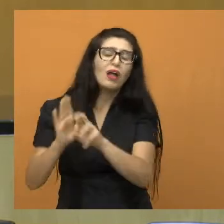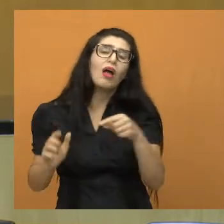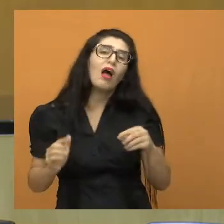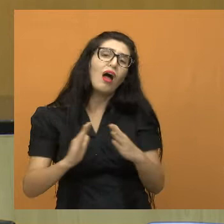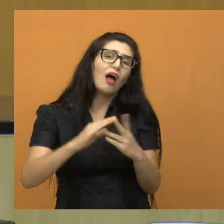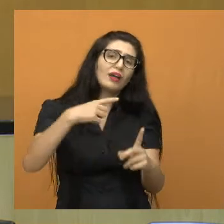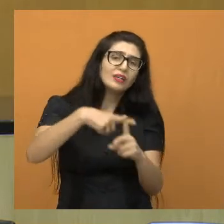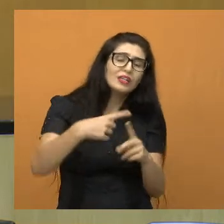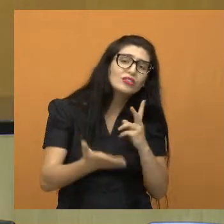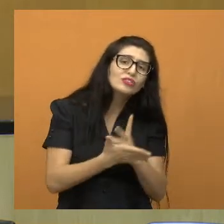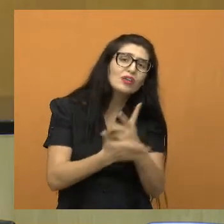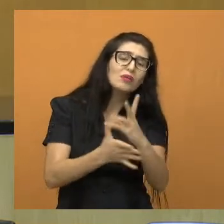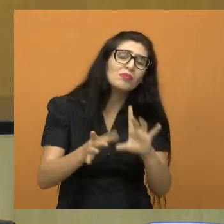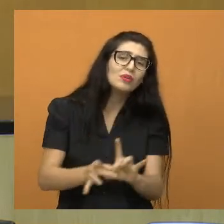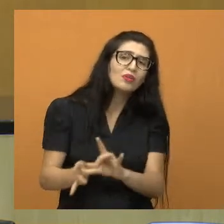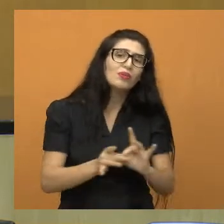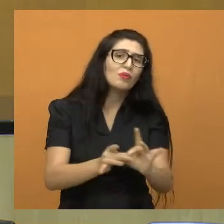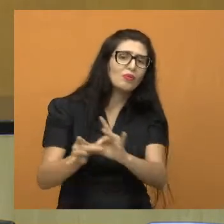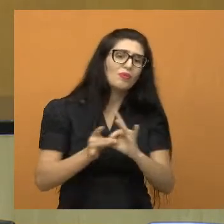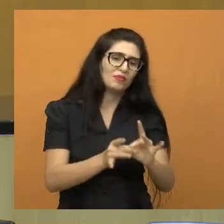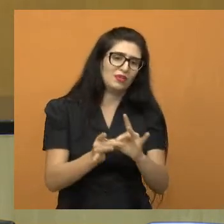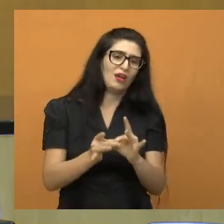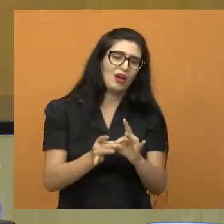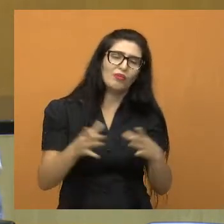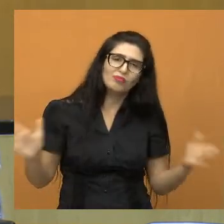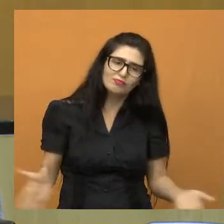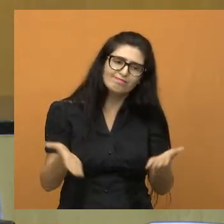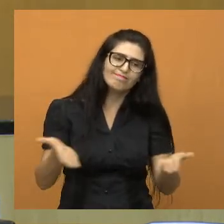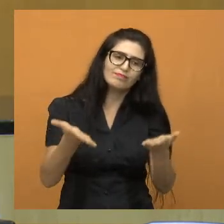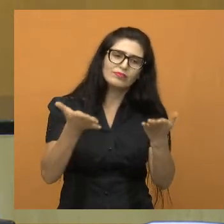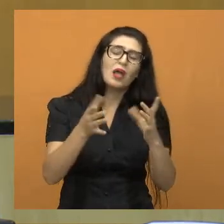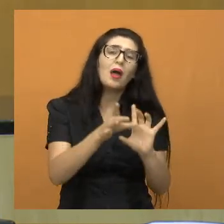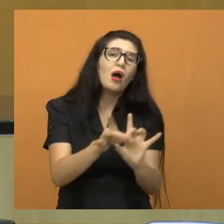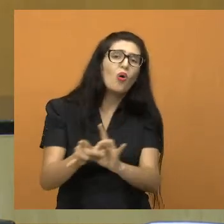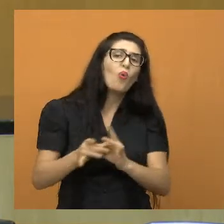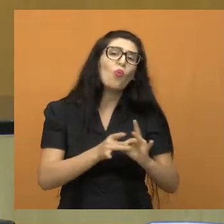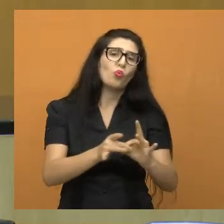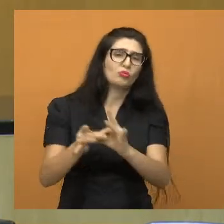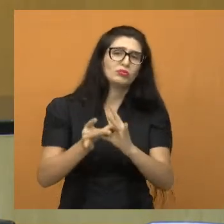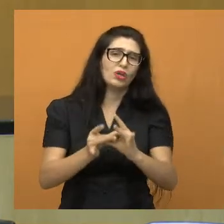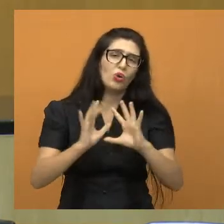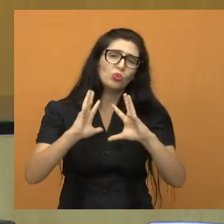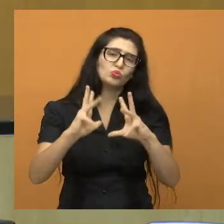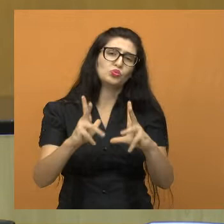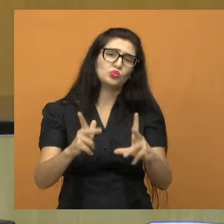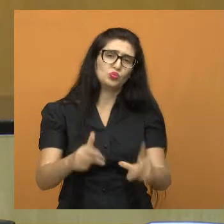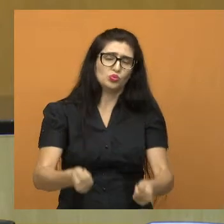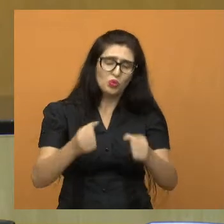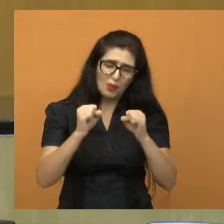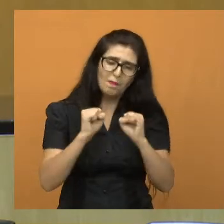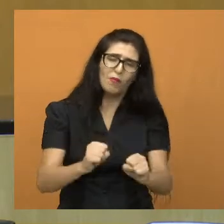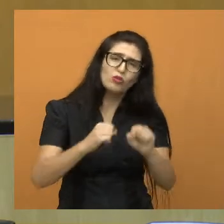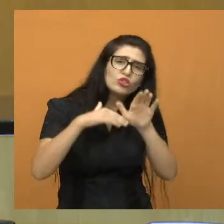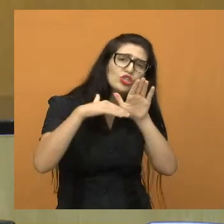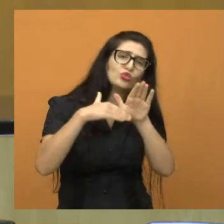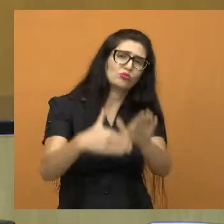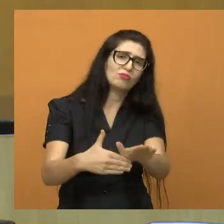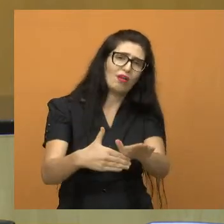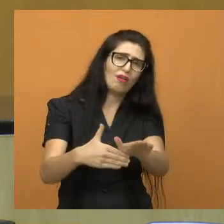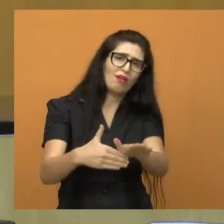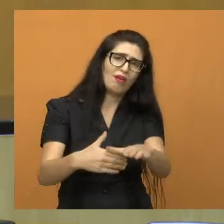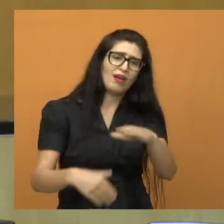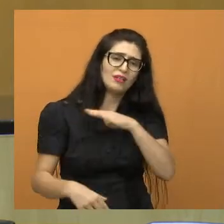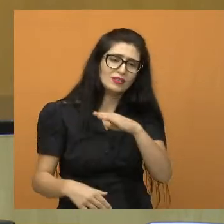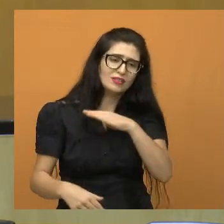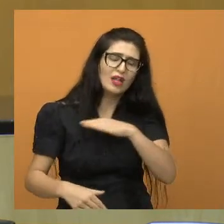sempre seria parceria e profecia. Parceria em tudo aquilo que pode contribuir para o bem da cidade,